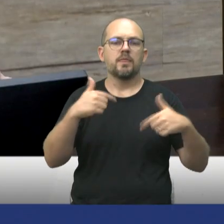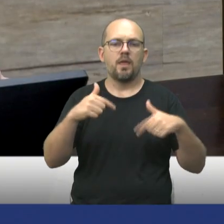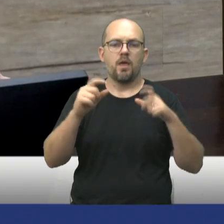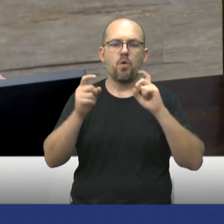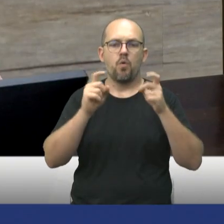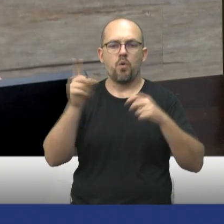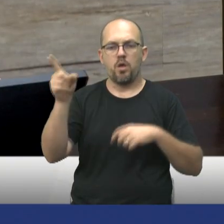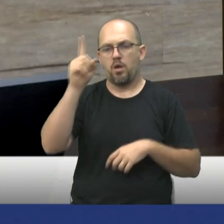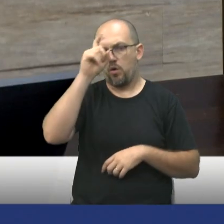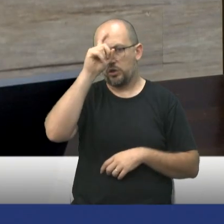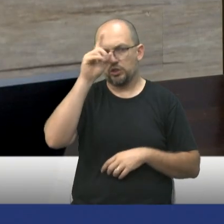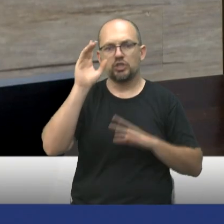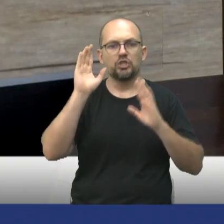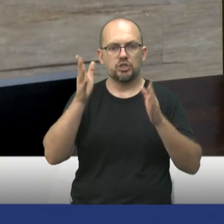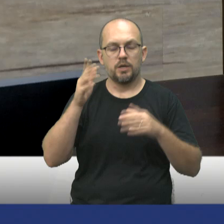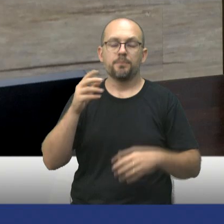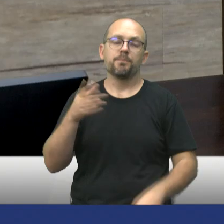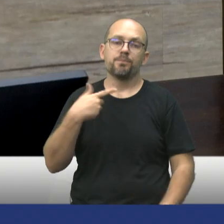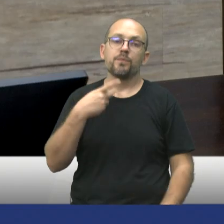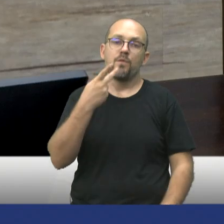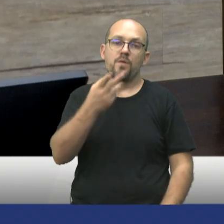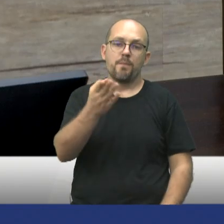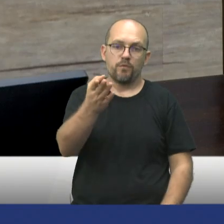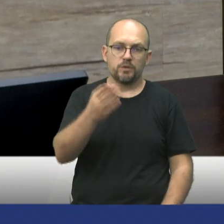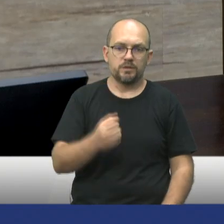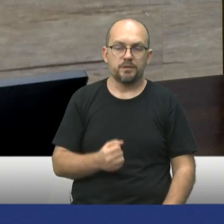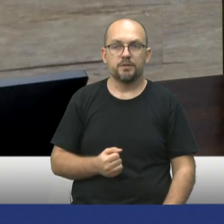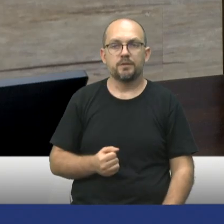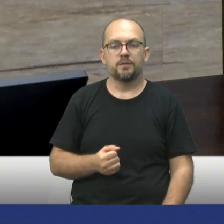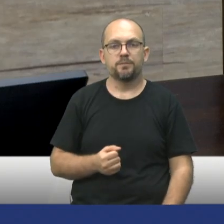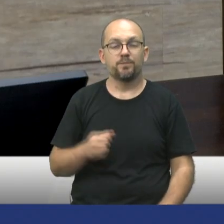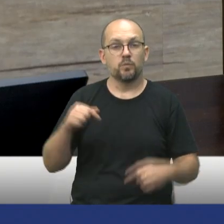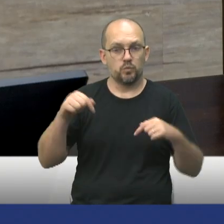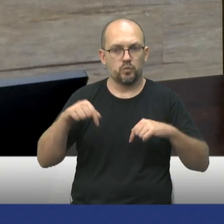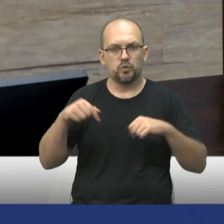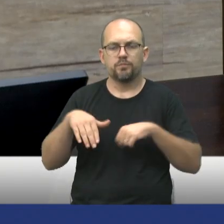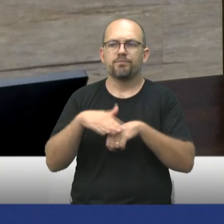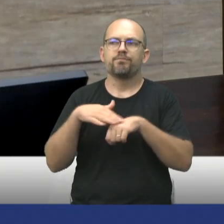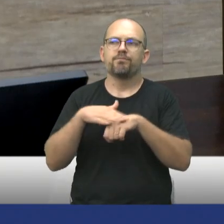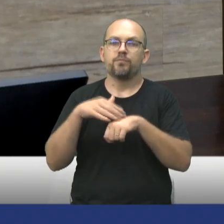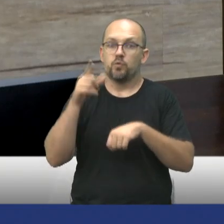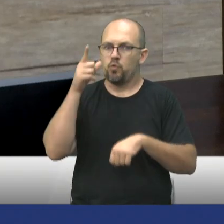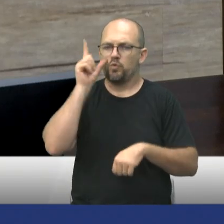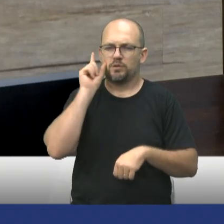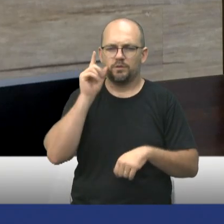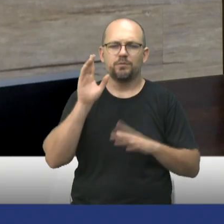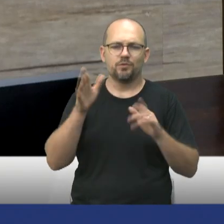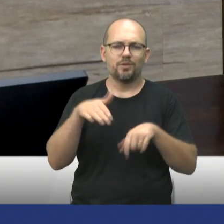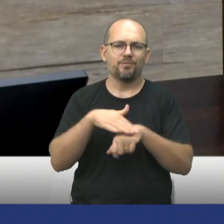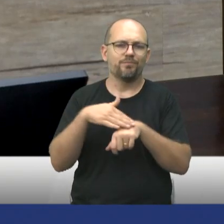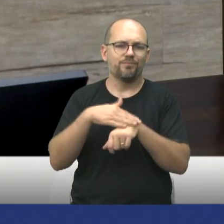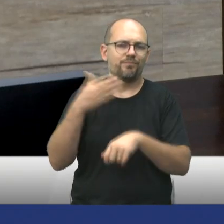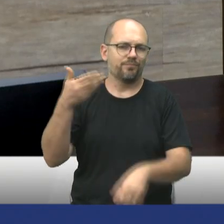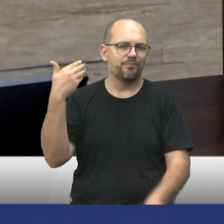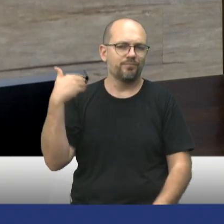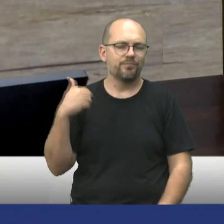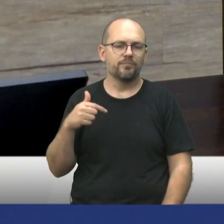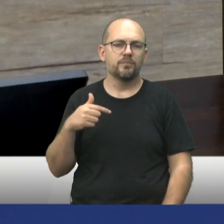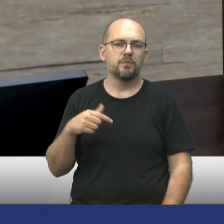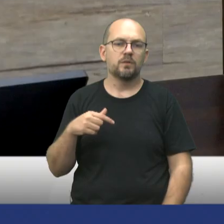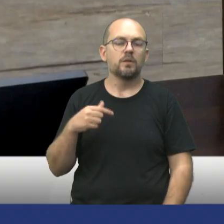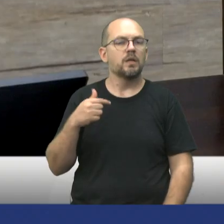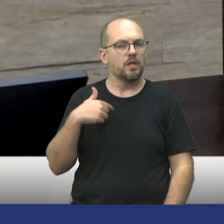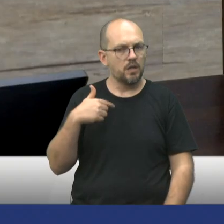hospital, e dizer para você, né? Hoje, nós conversamos ontem, já havia conversado anteriormente, e